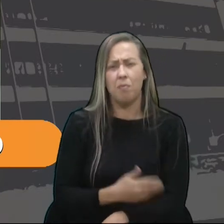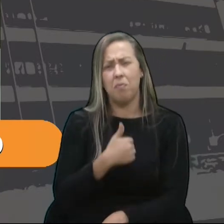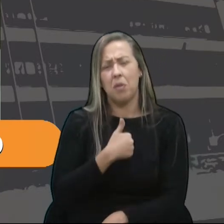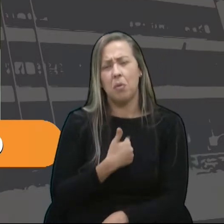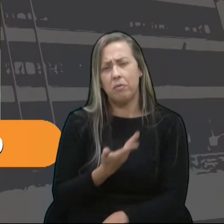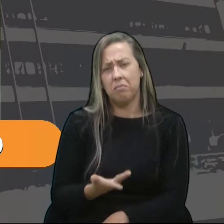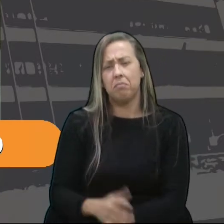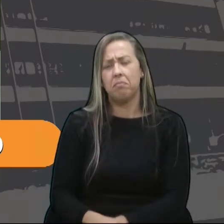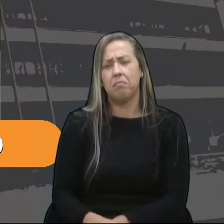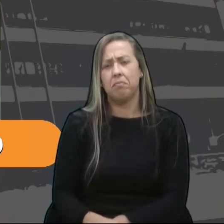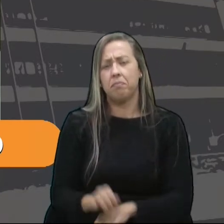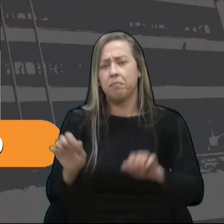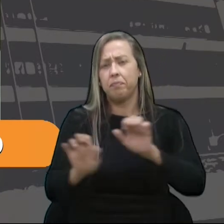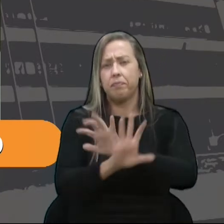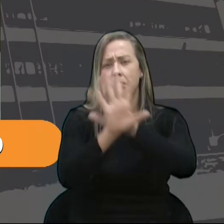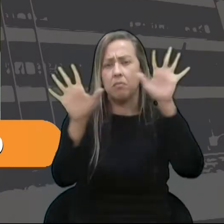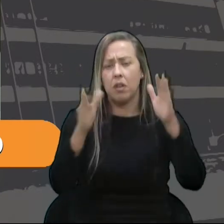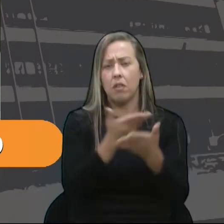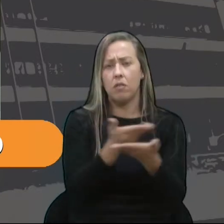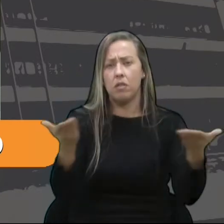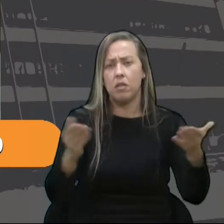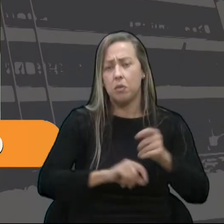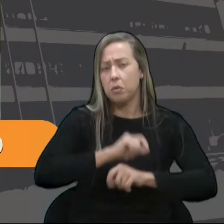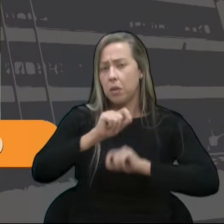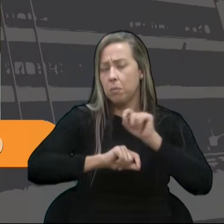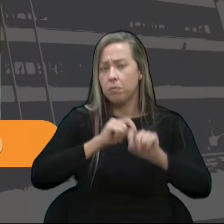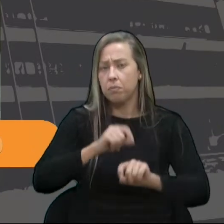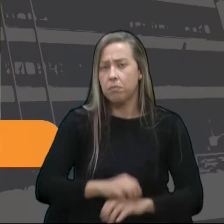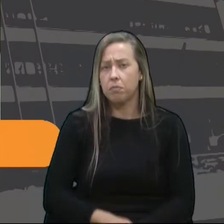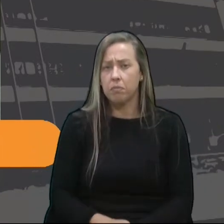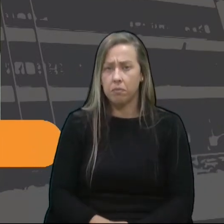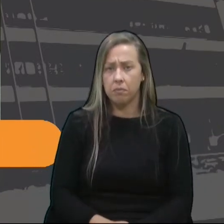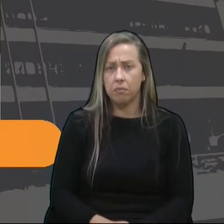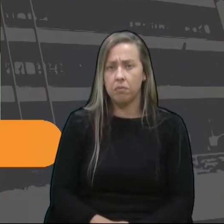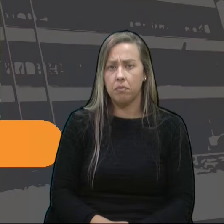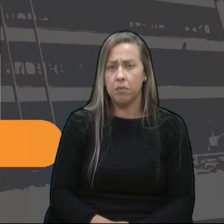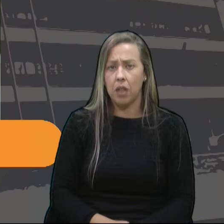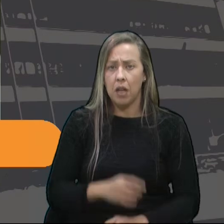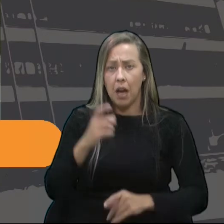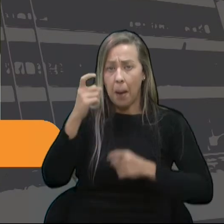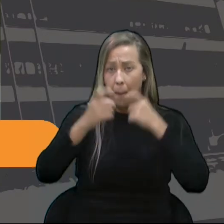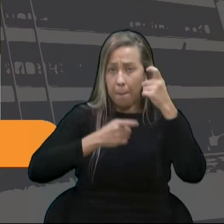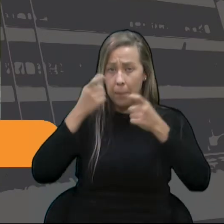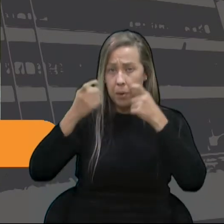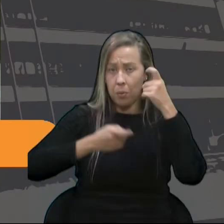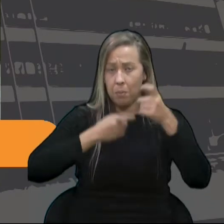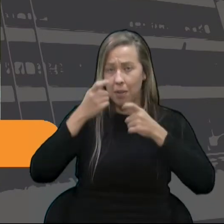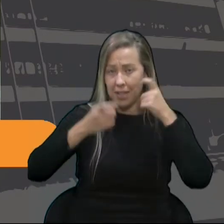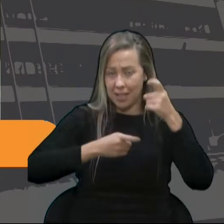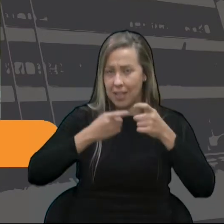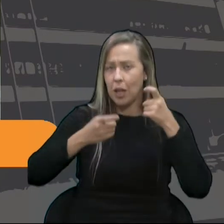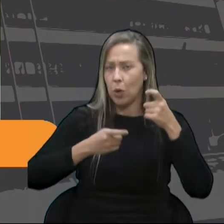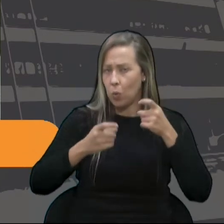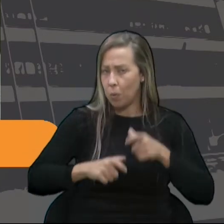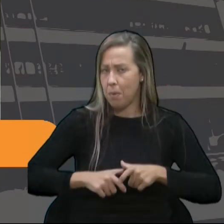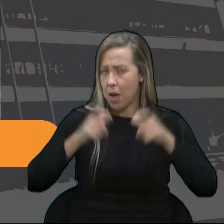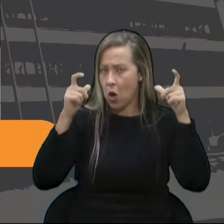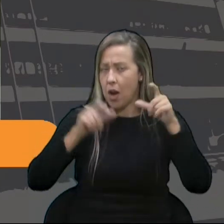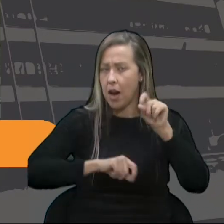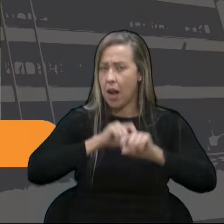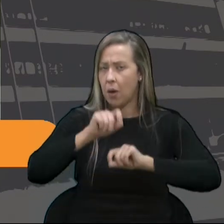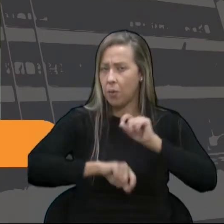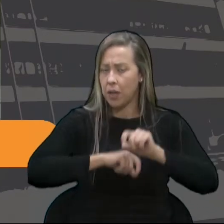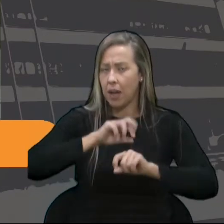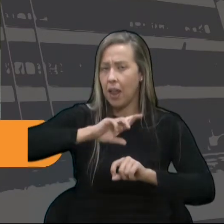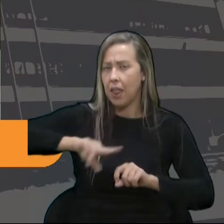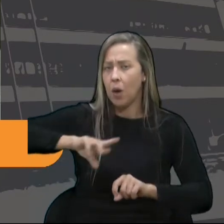eu esclareço a vocês que a preocupação deles, ou a crítica que eles fizeram,